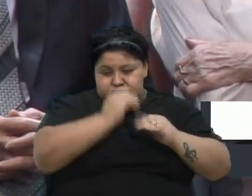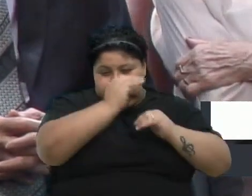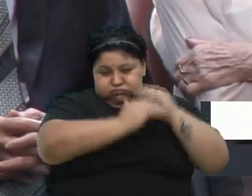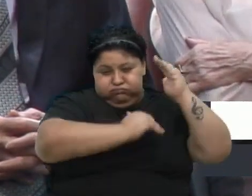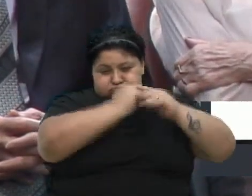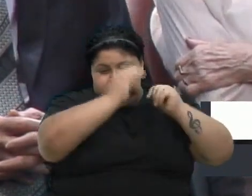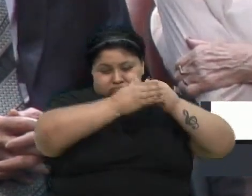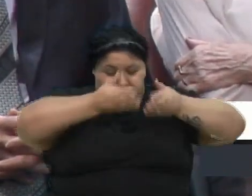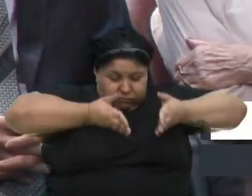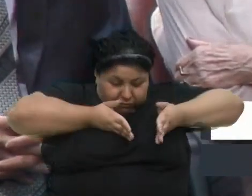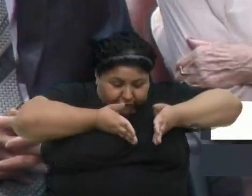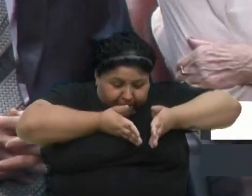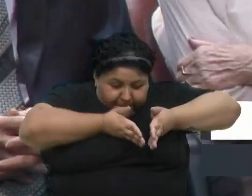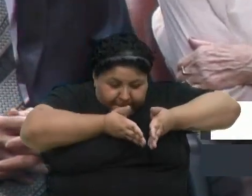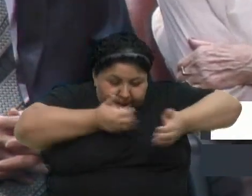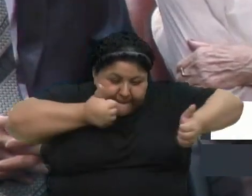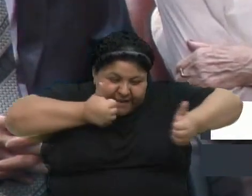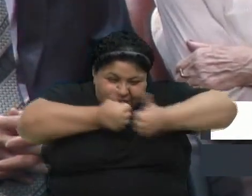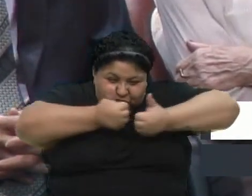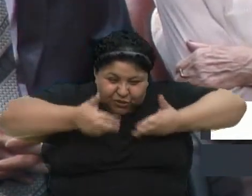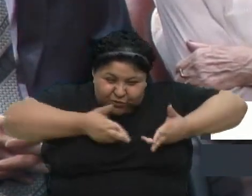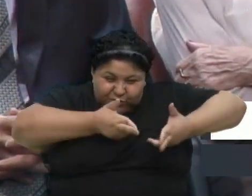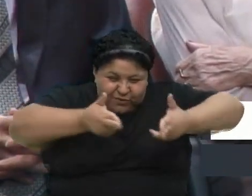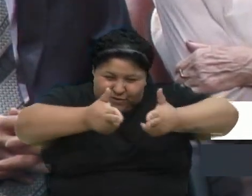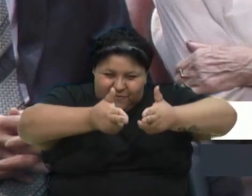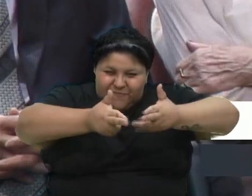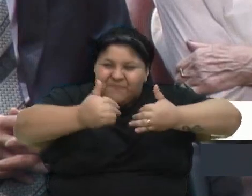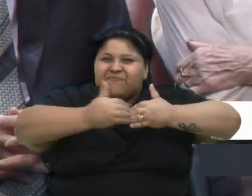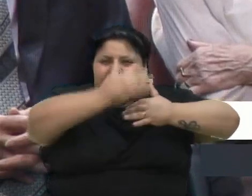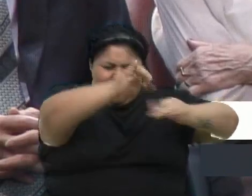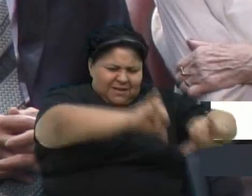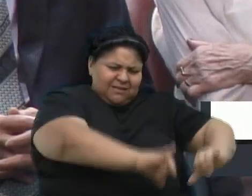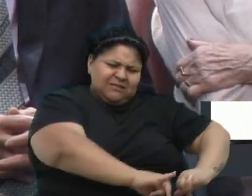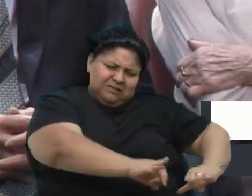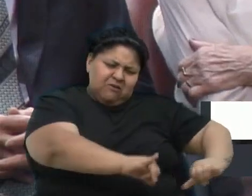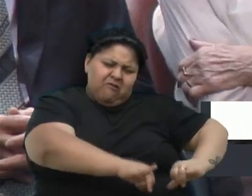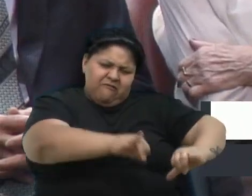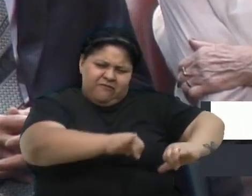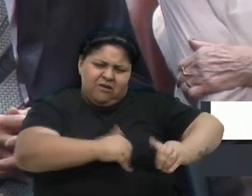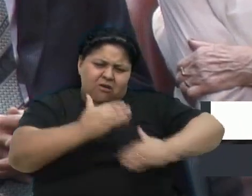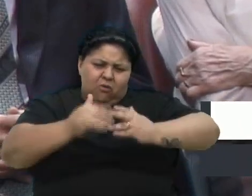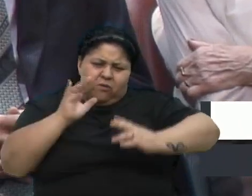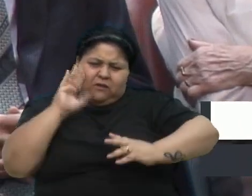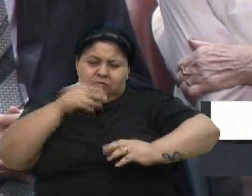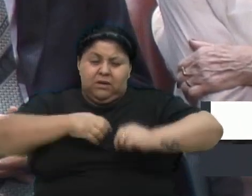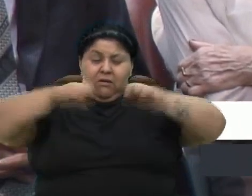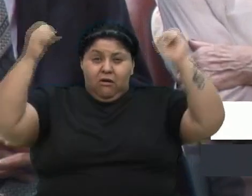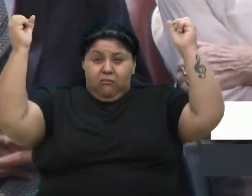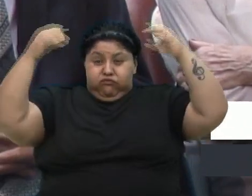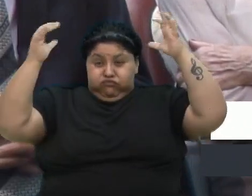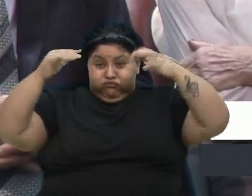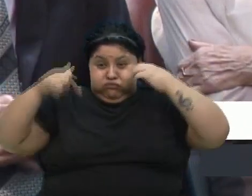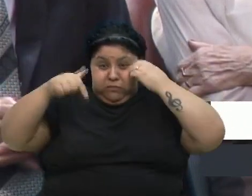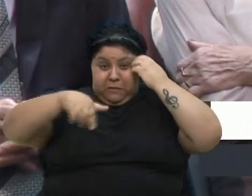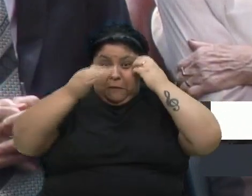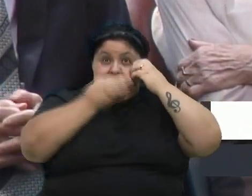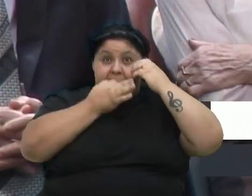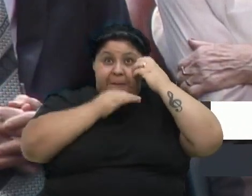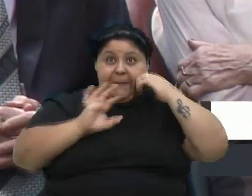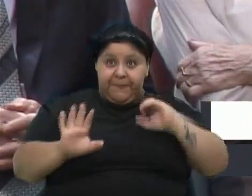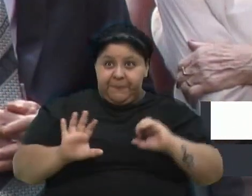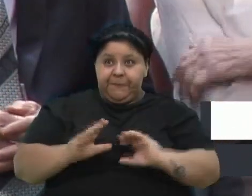dos valos, nas encostas, então os que mais sofrem quando acontece temporal aqui em Caxias do Sul. Uma parte, vereador.